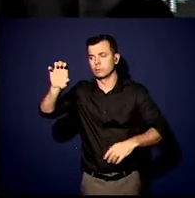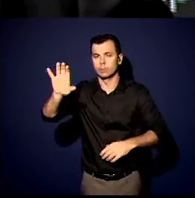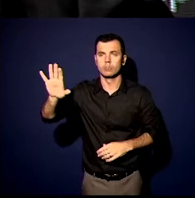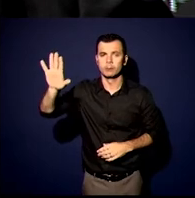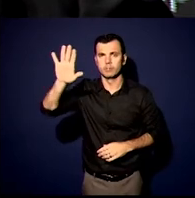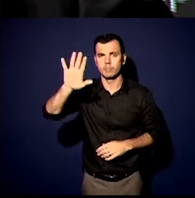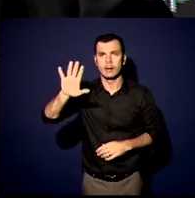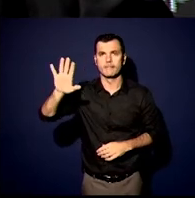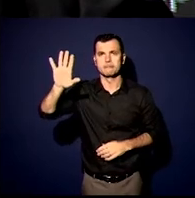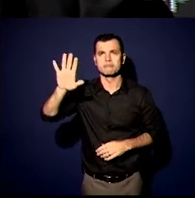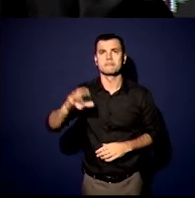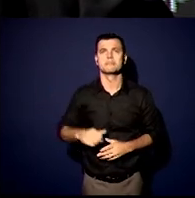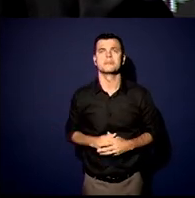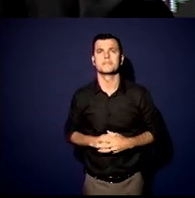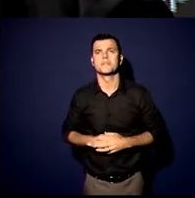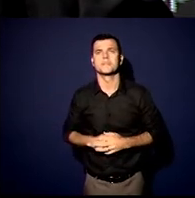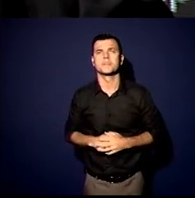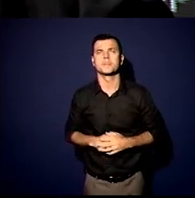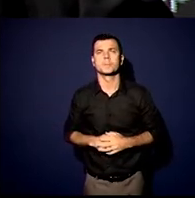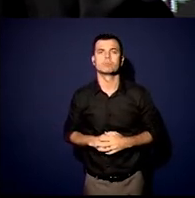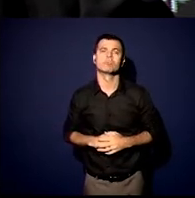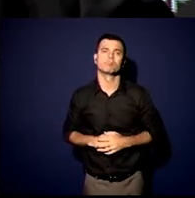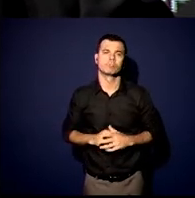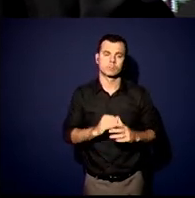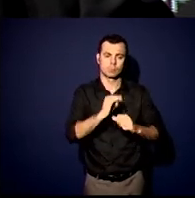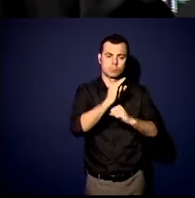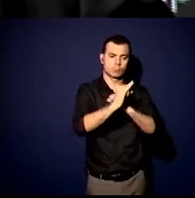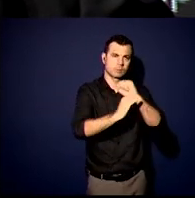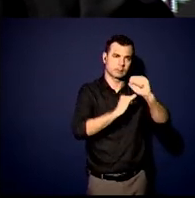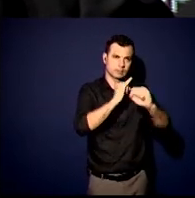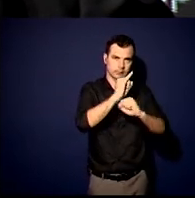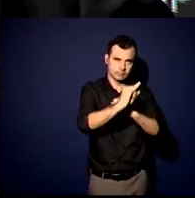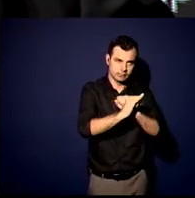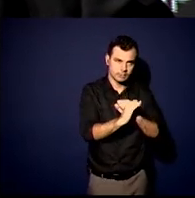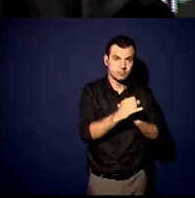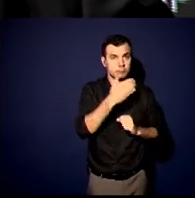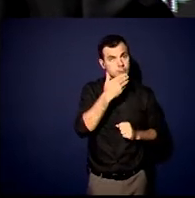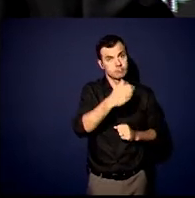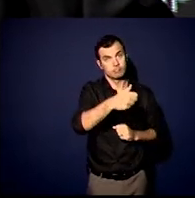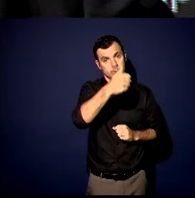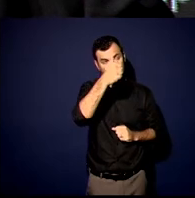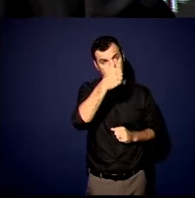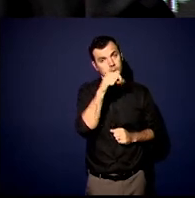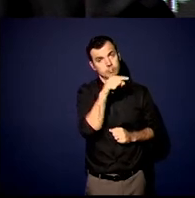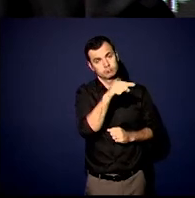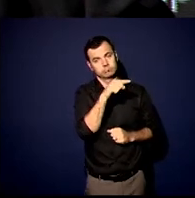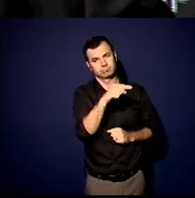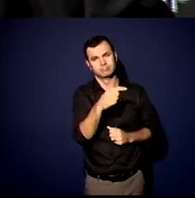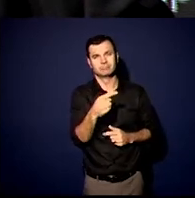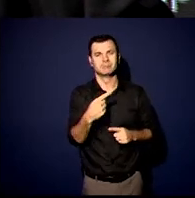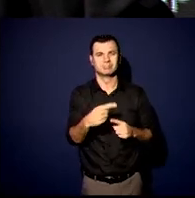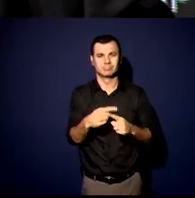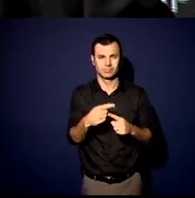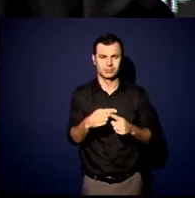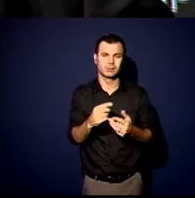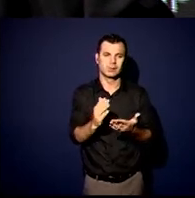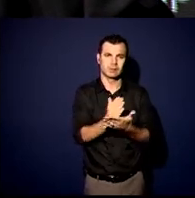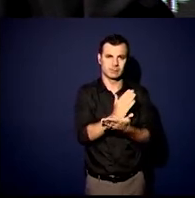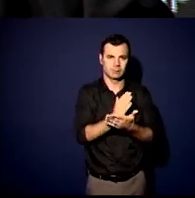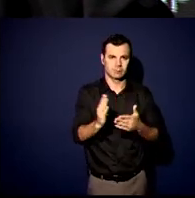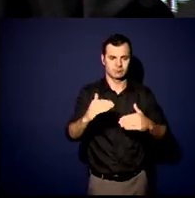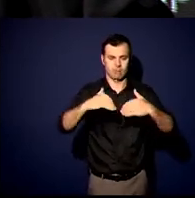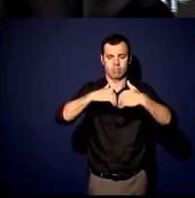tenha uma internet mais Sadia porque hoje os antagonismos